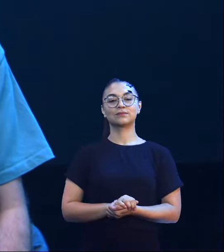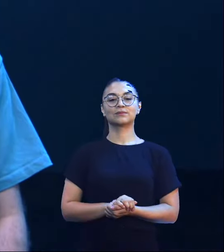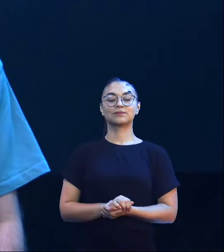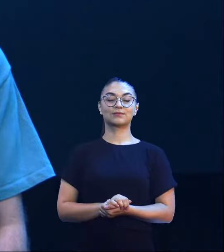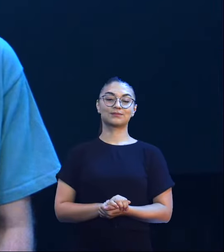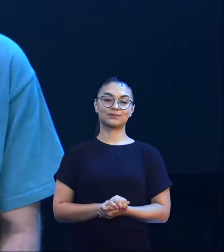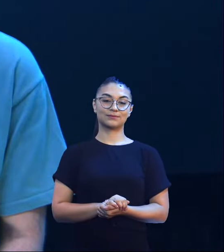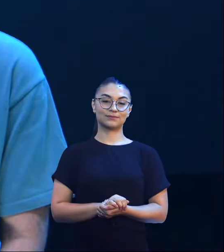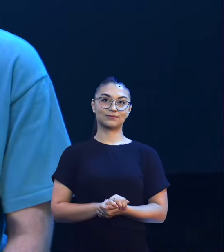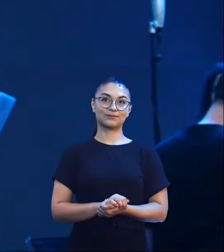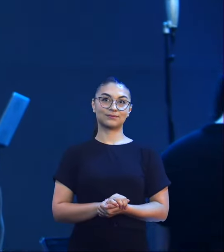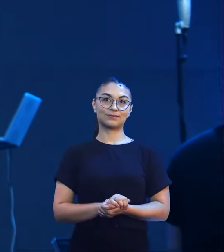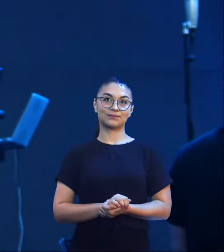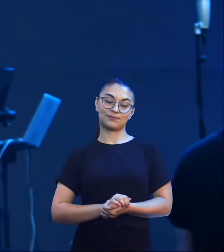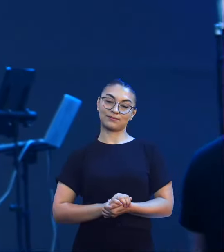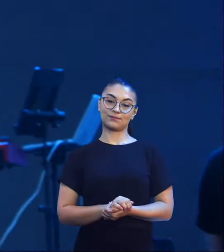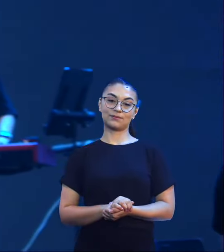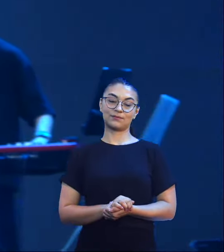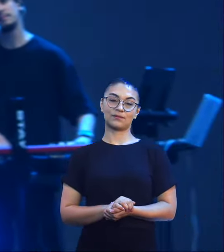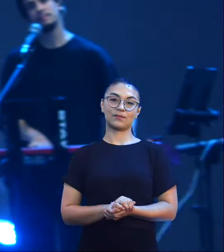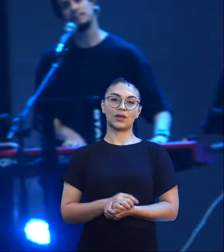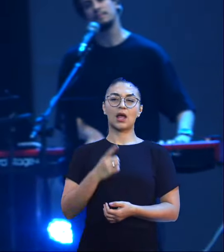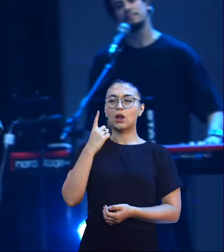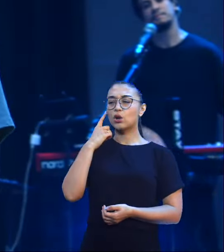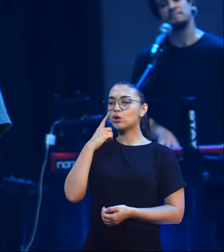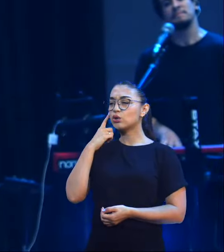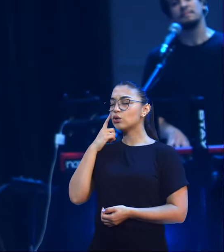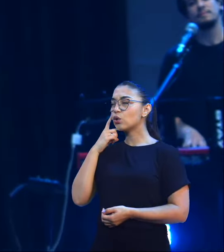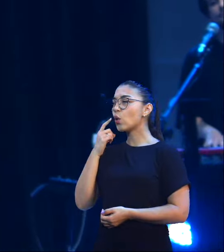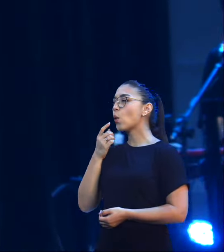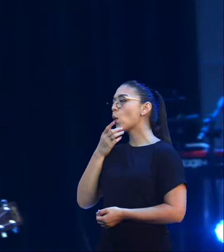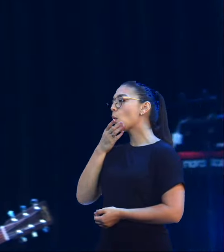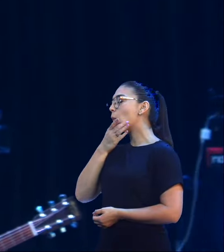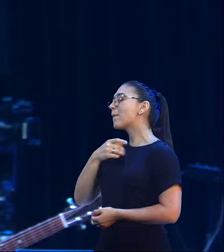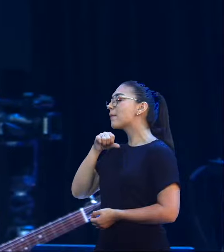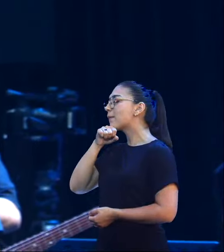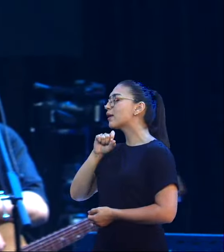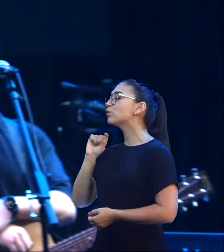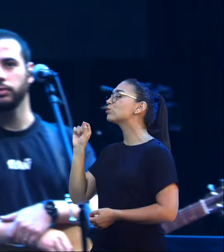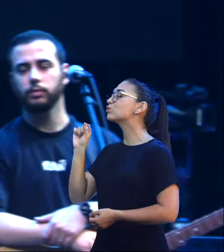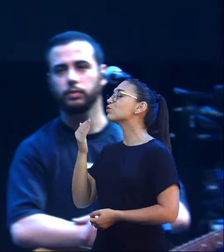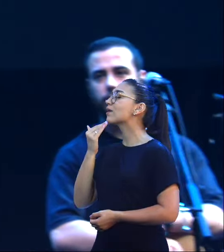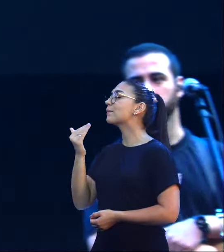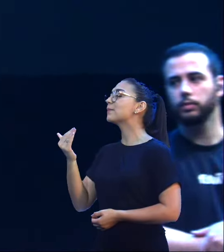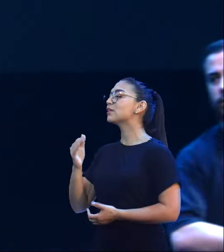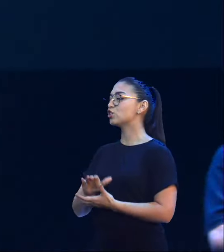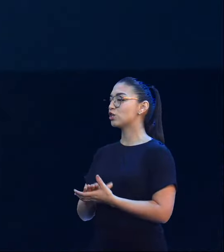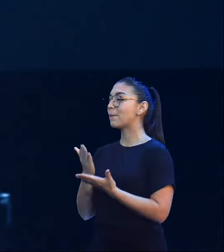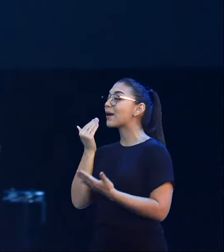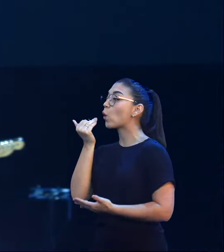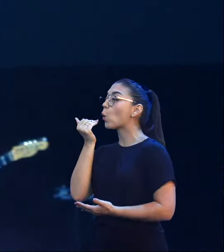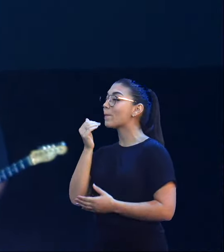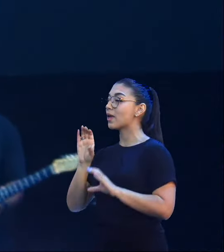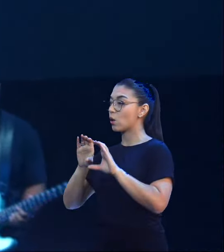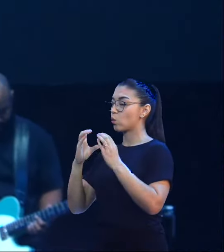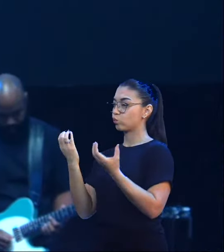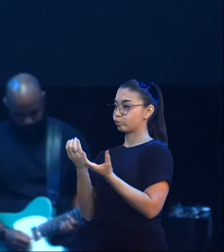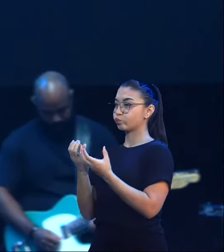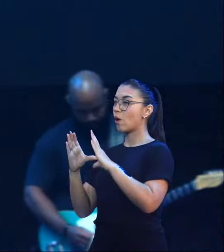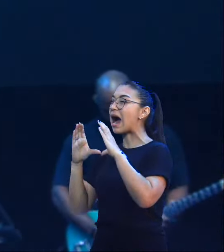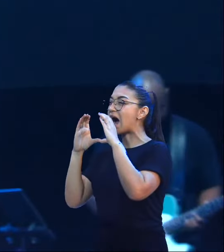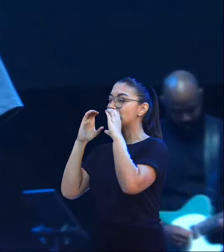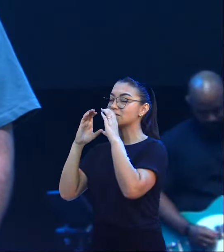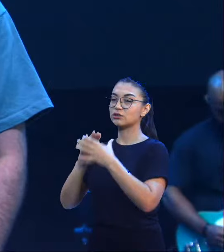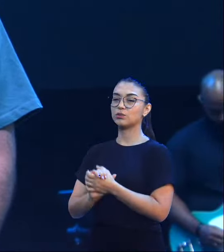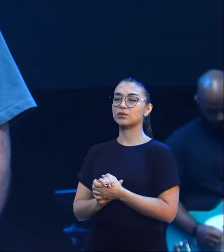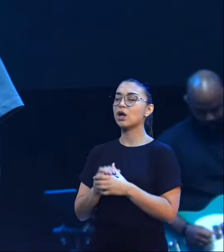novo. Ela olhou: papai, o que você vai pedir? E eu falei: filha, eu vou pedir um Big Mac. Ela olhou para mim e perguntou: